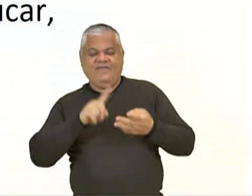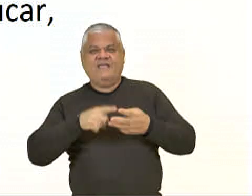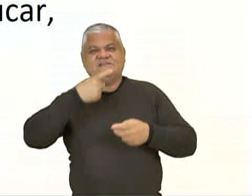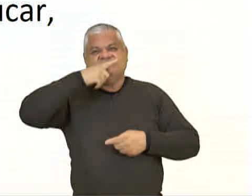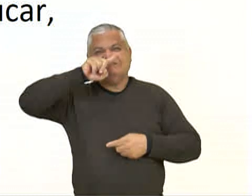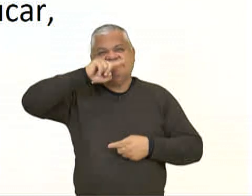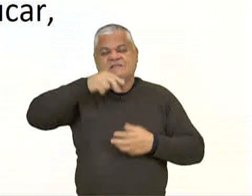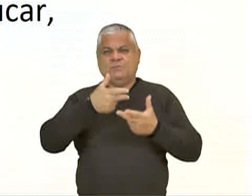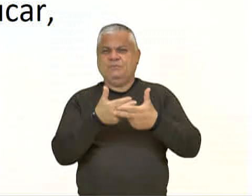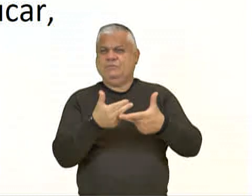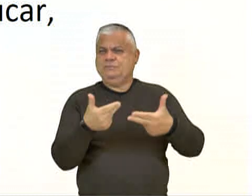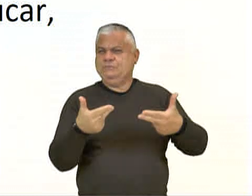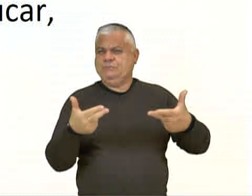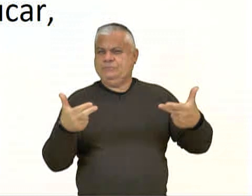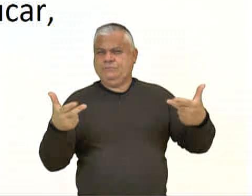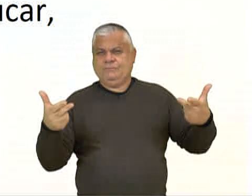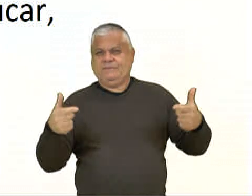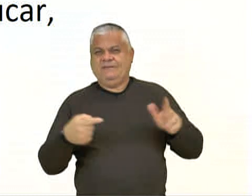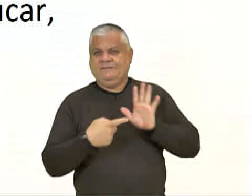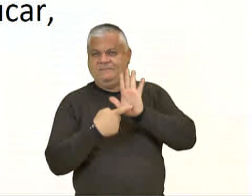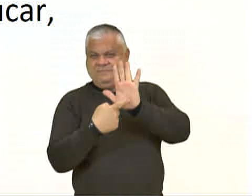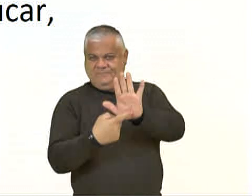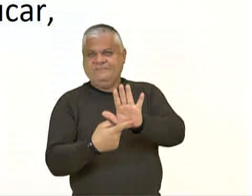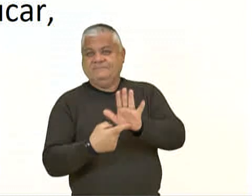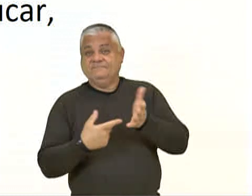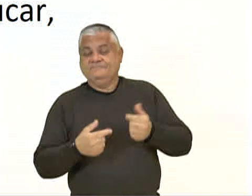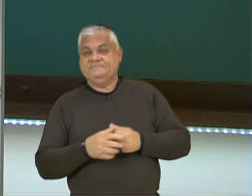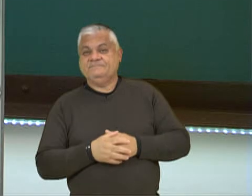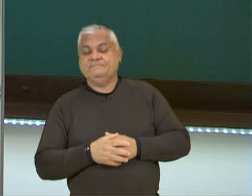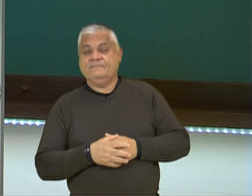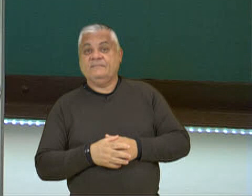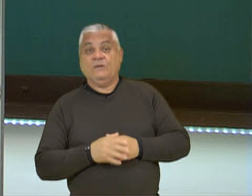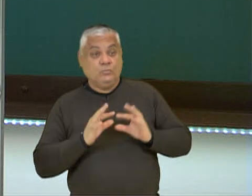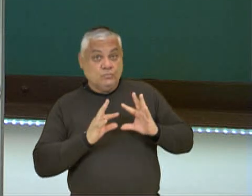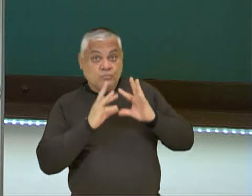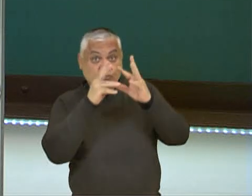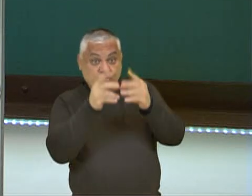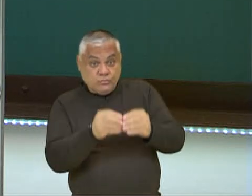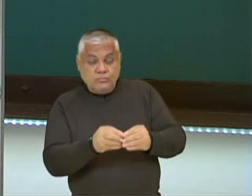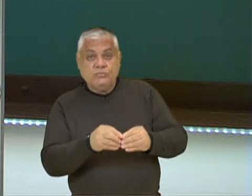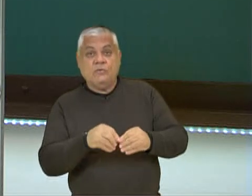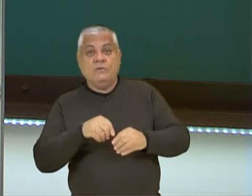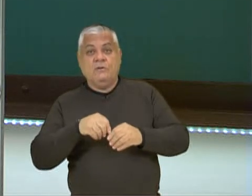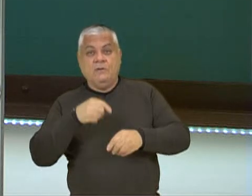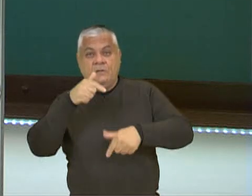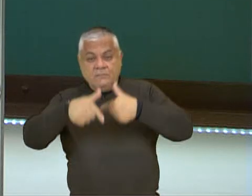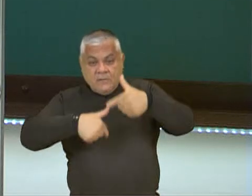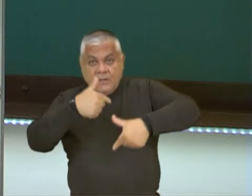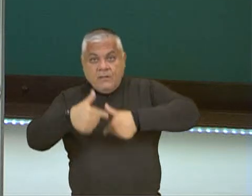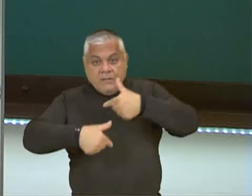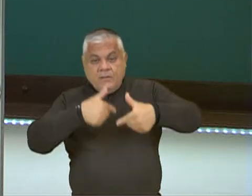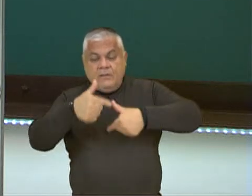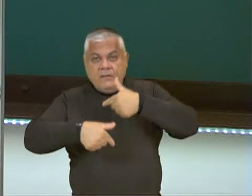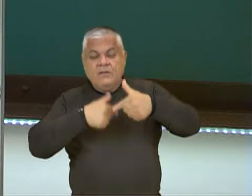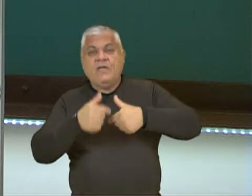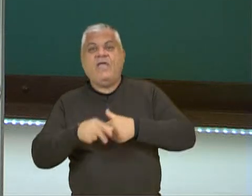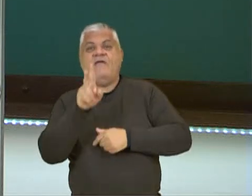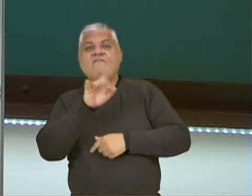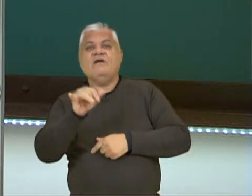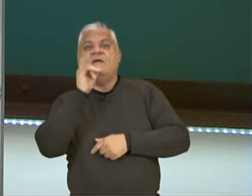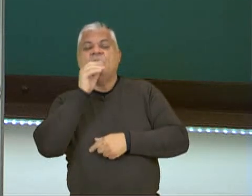cana-de-açúcar e outros exemplos que a professora colocou ali para vocês. Então, tudo isso que é produzido e que vai